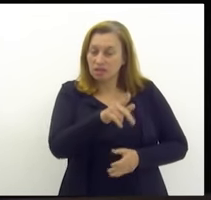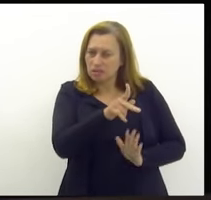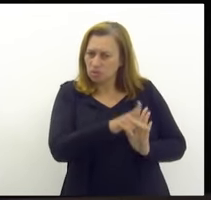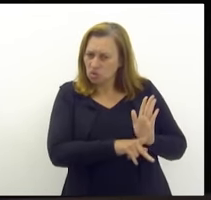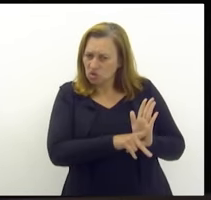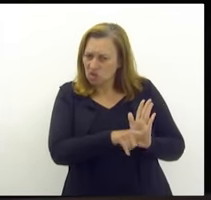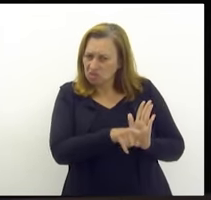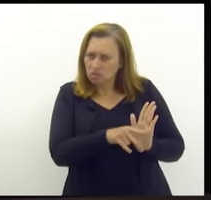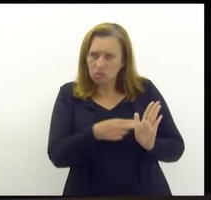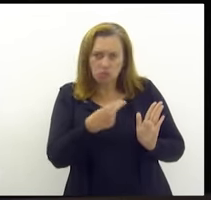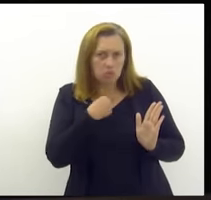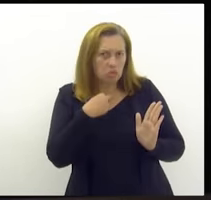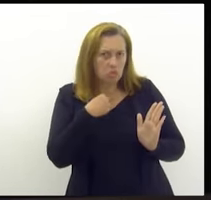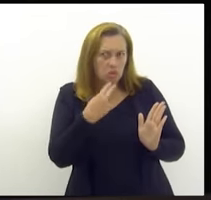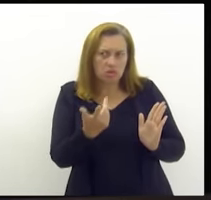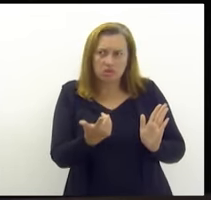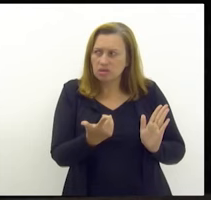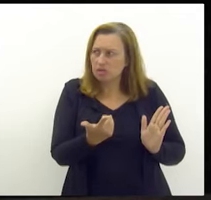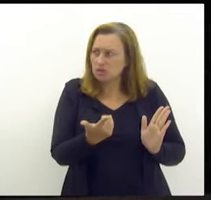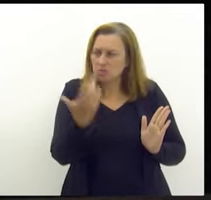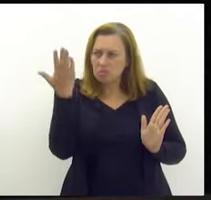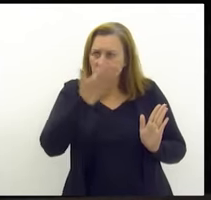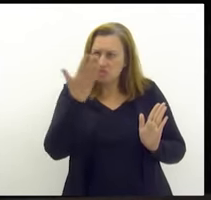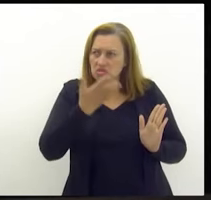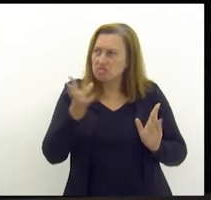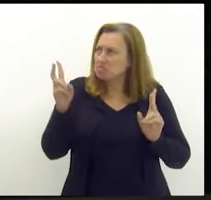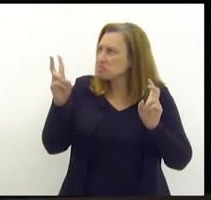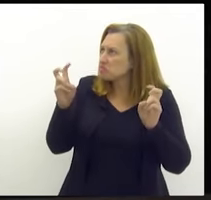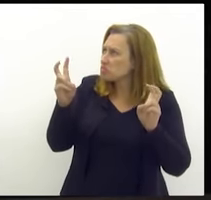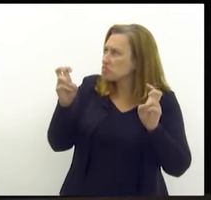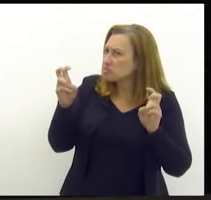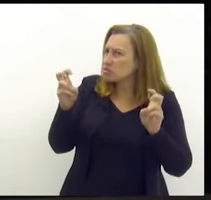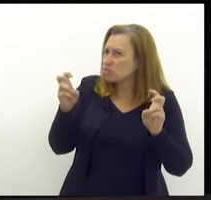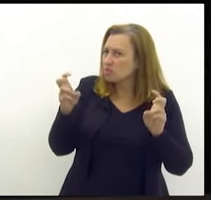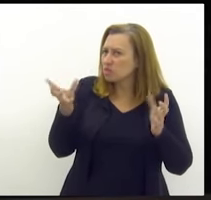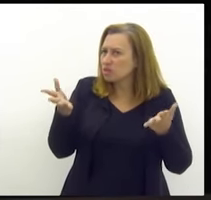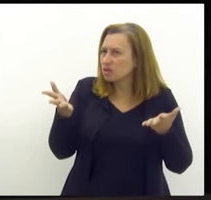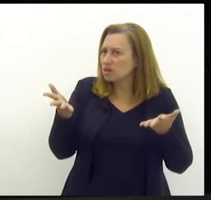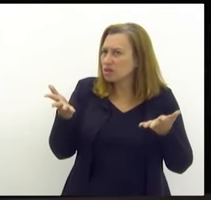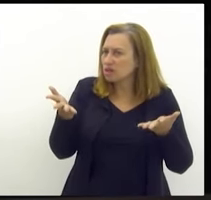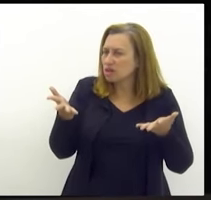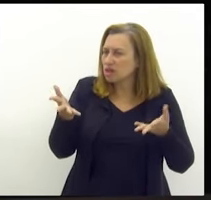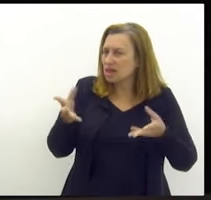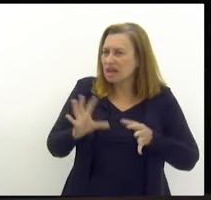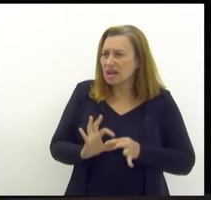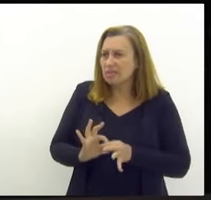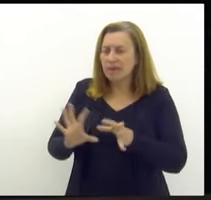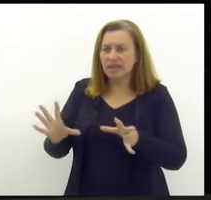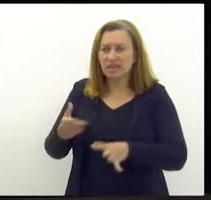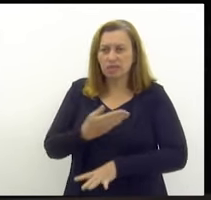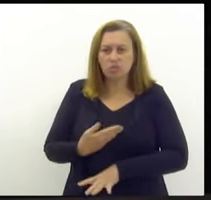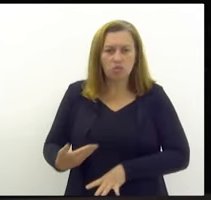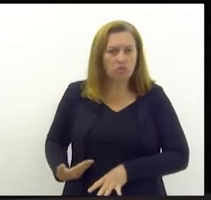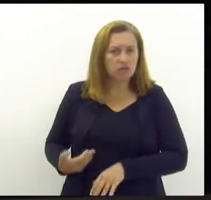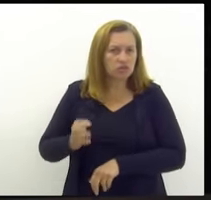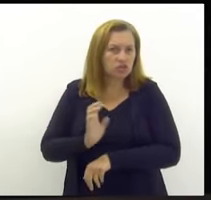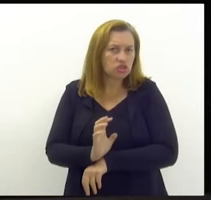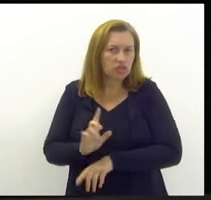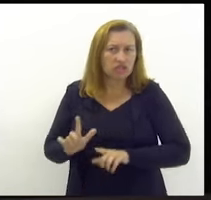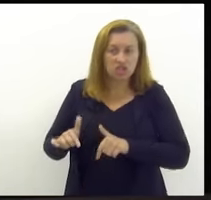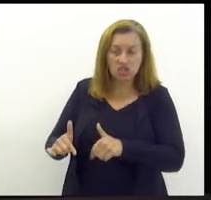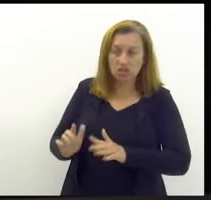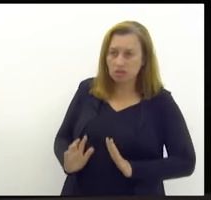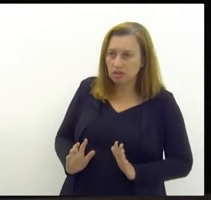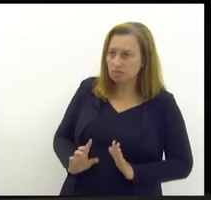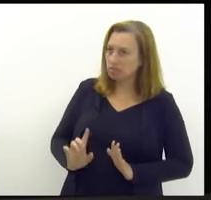ser né como eu vi aqui no matéria é um cheque em branco pro governo do estado claro que não a gente tem que